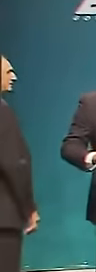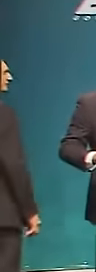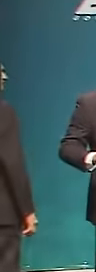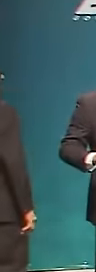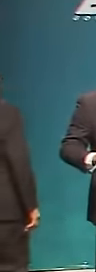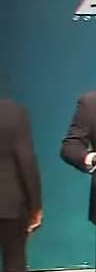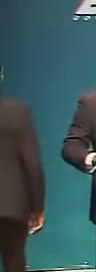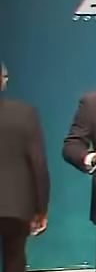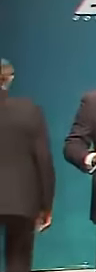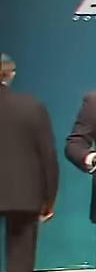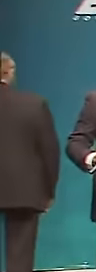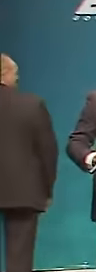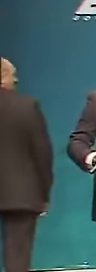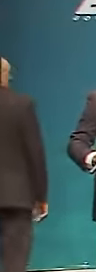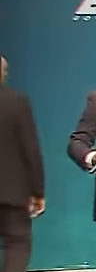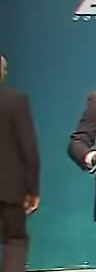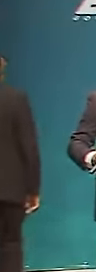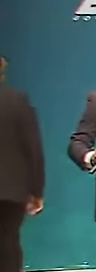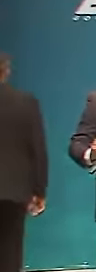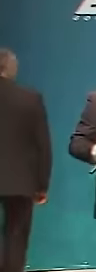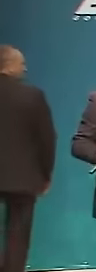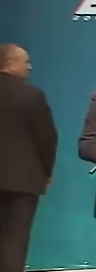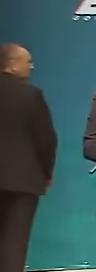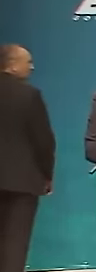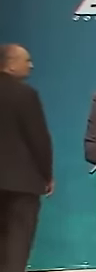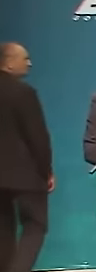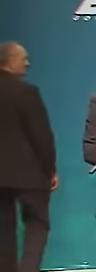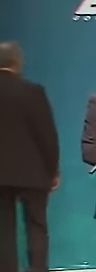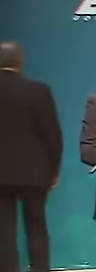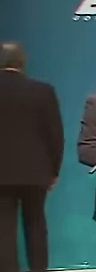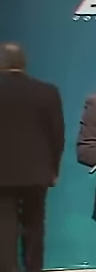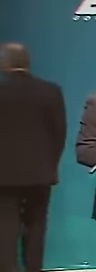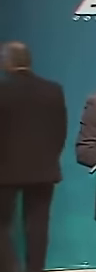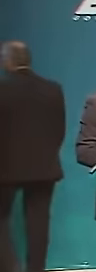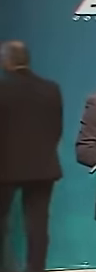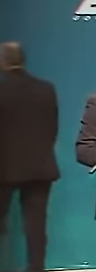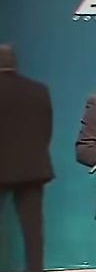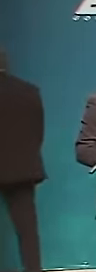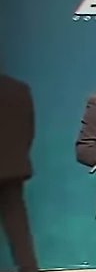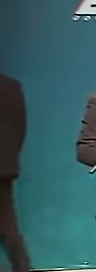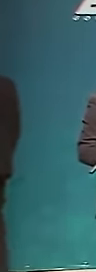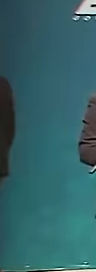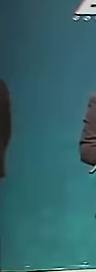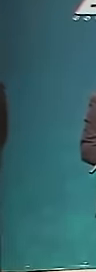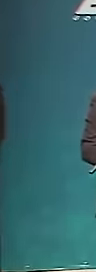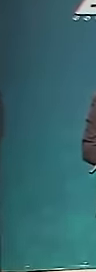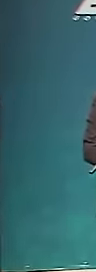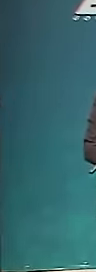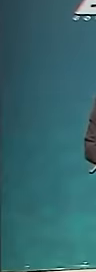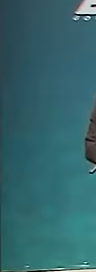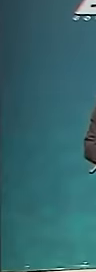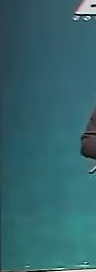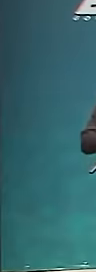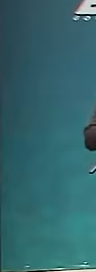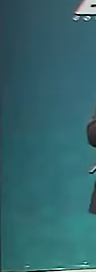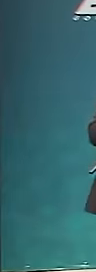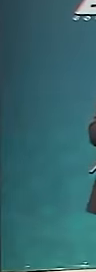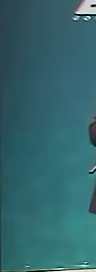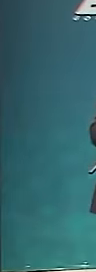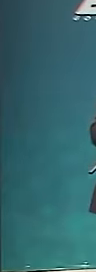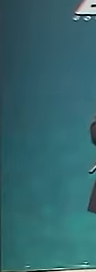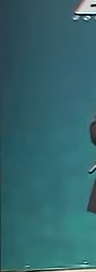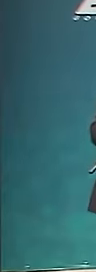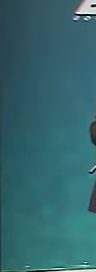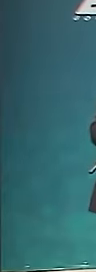Lessa bom bom dia a todos inicialment ente eu eu quero aqui manifestar a